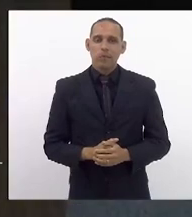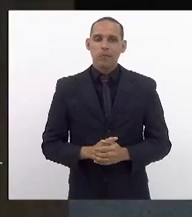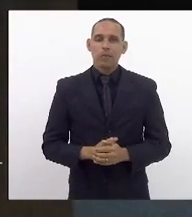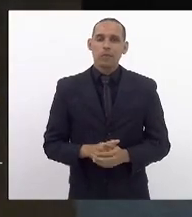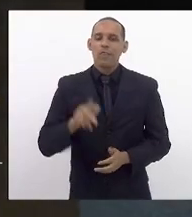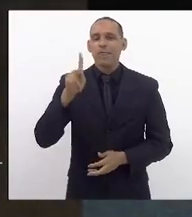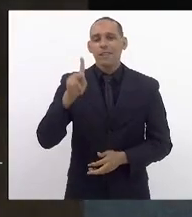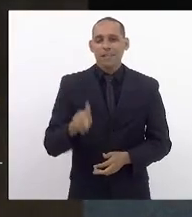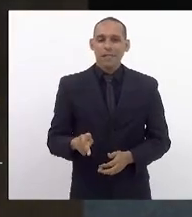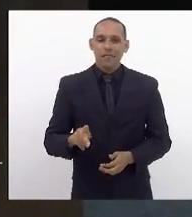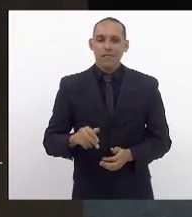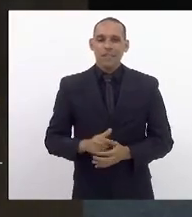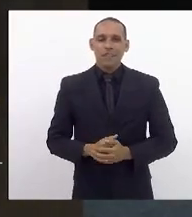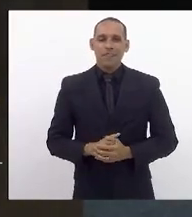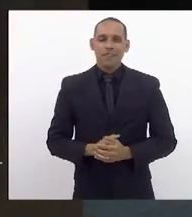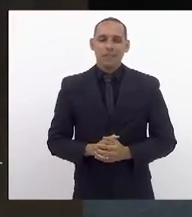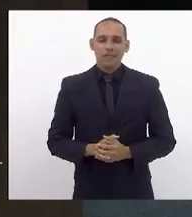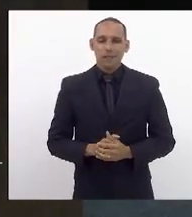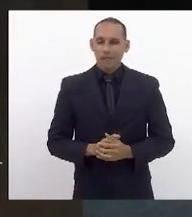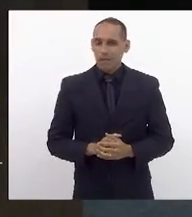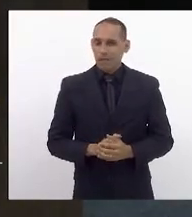Senhor Presidente,